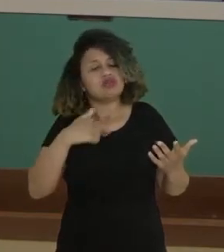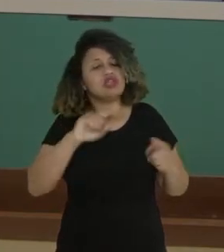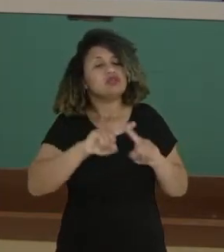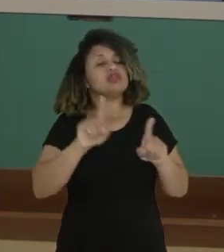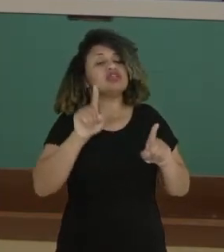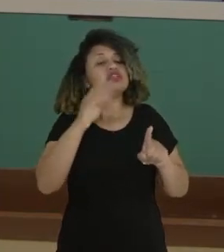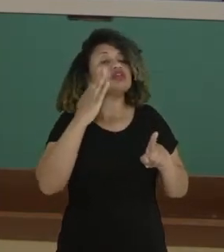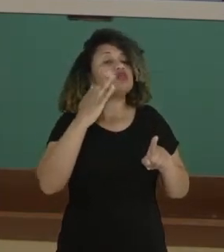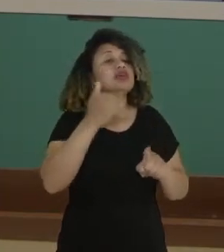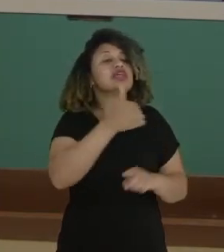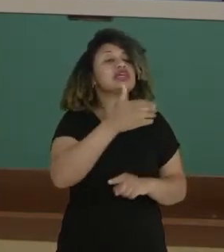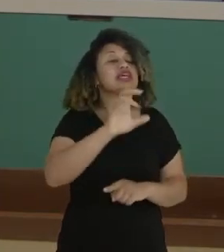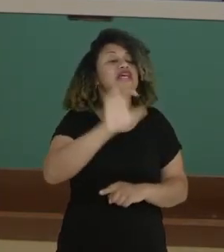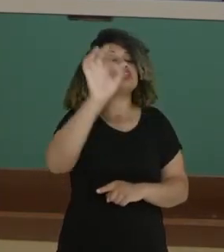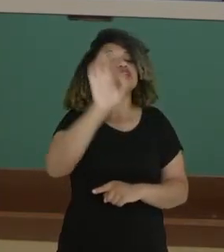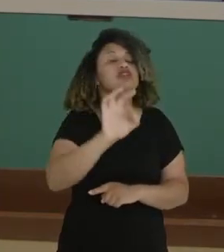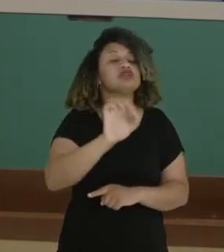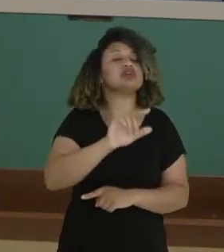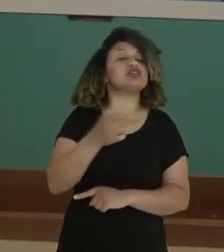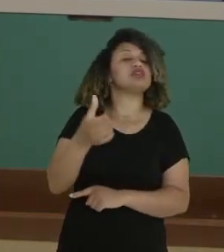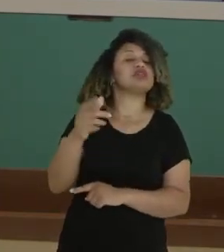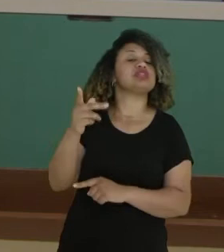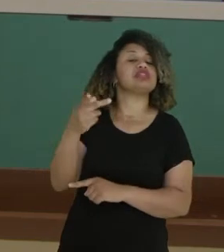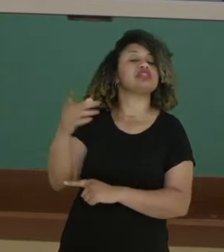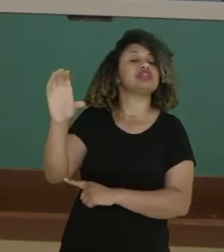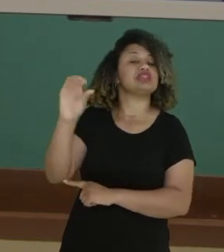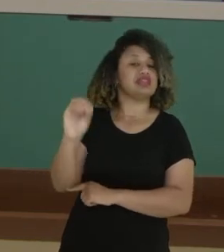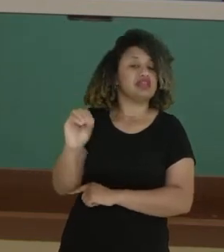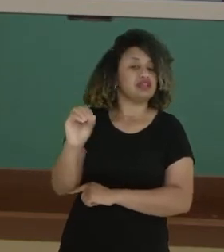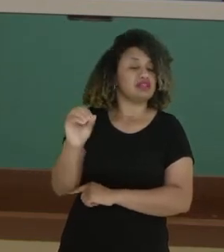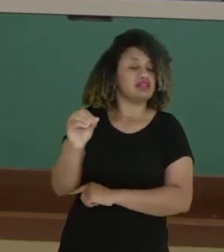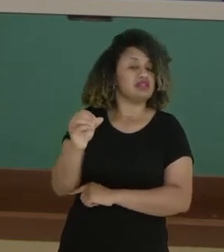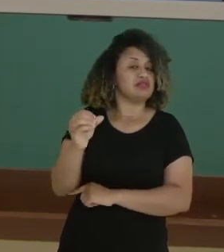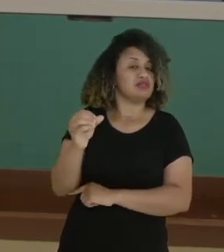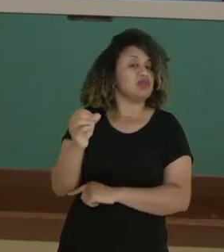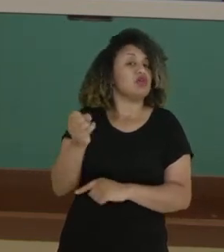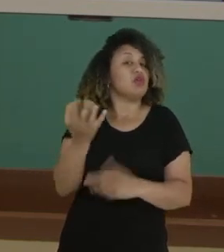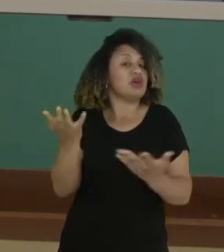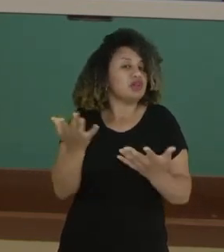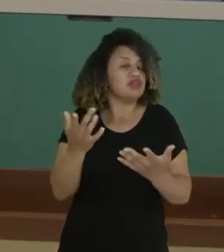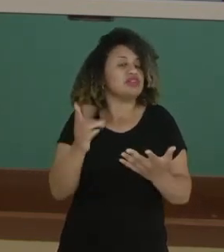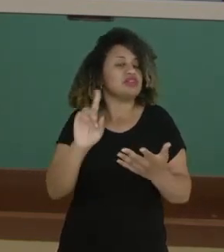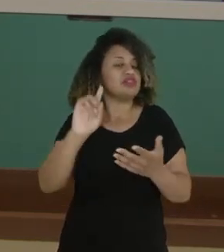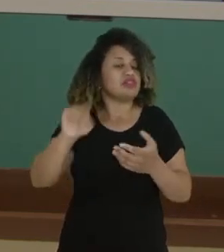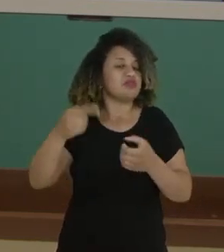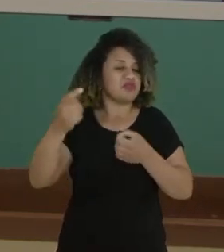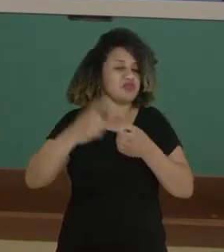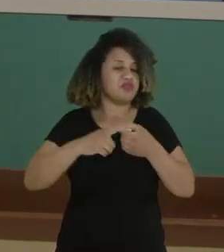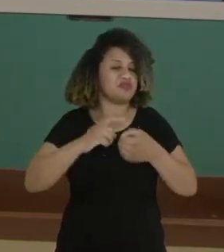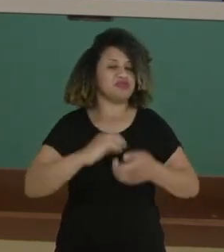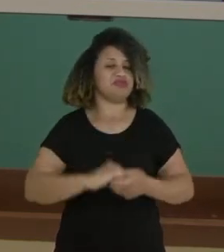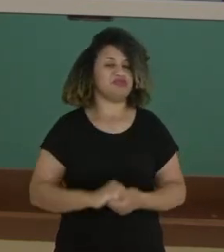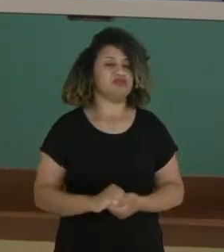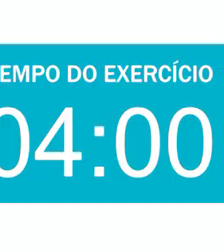para mim quanto é 15% de 60. Faz a conta aí que eu já volto.